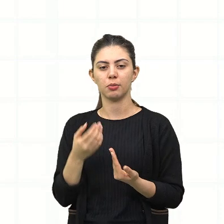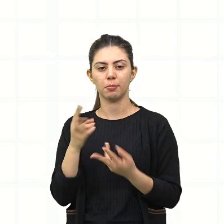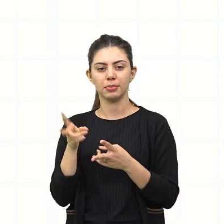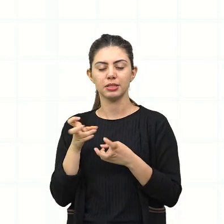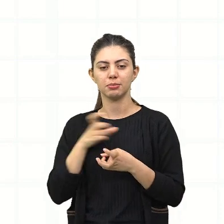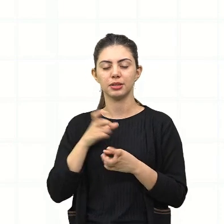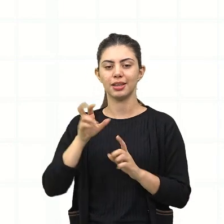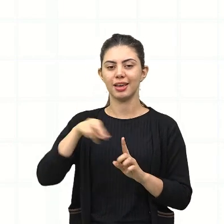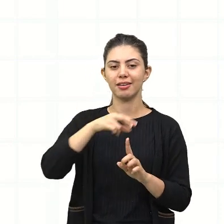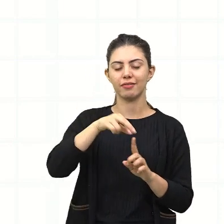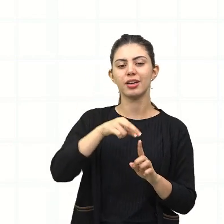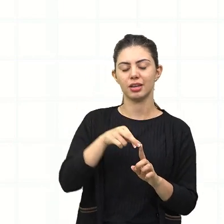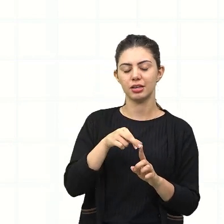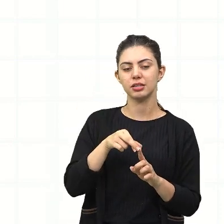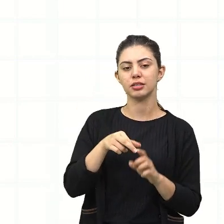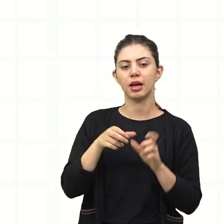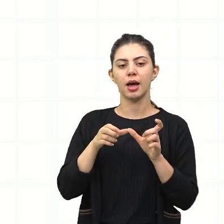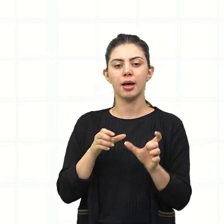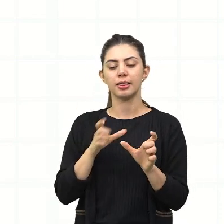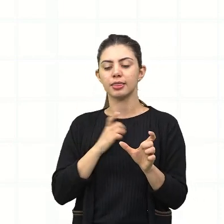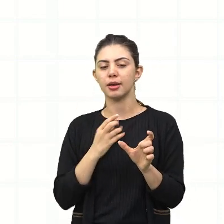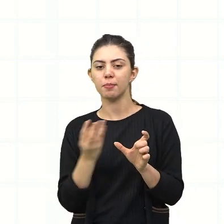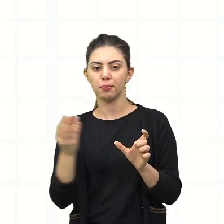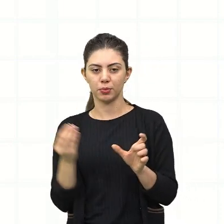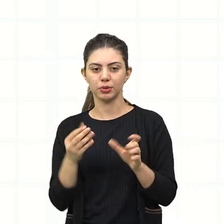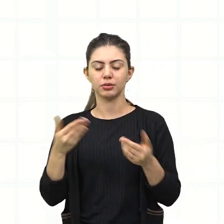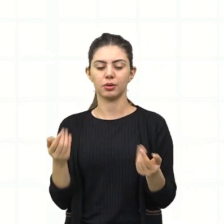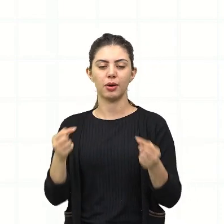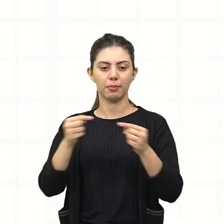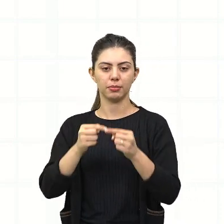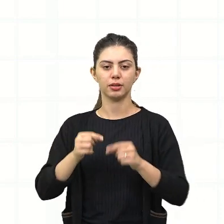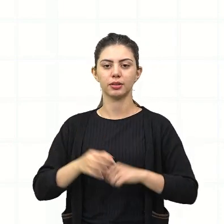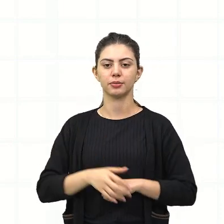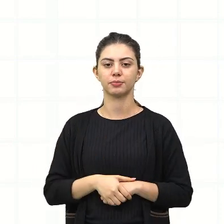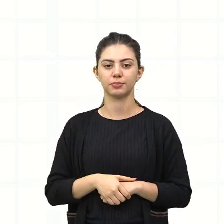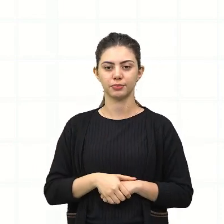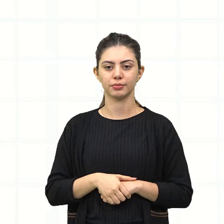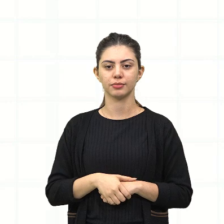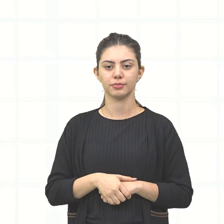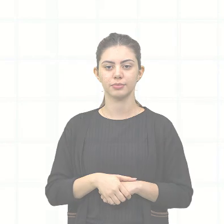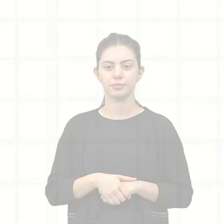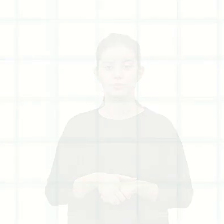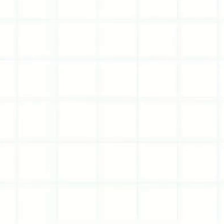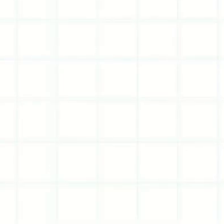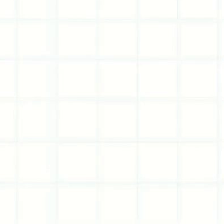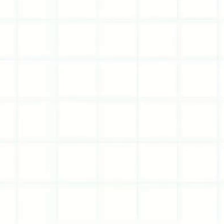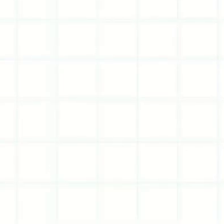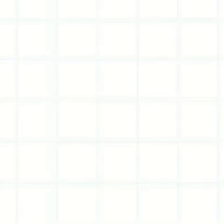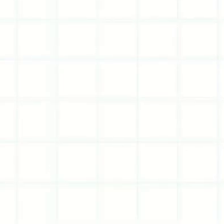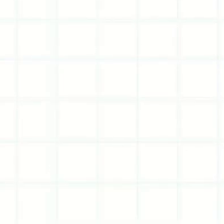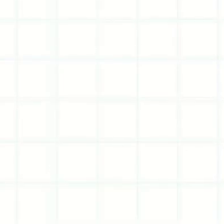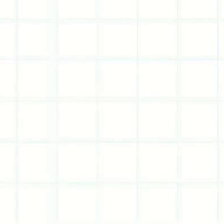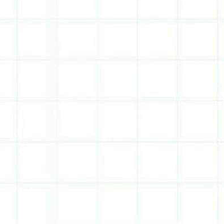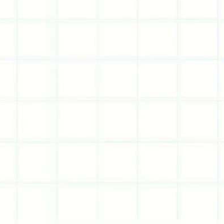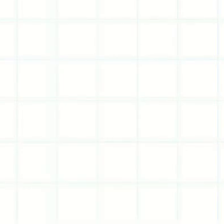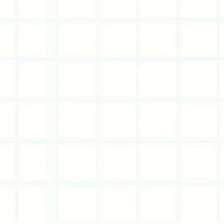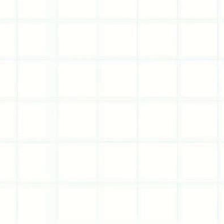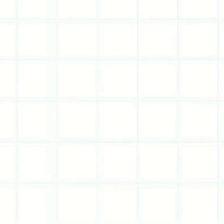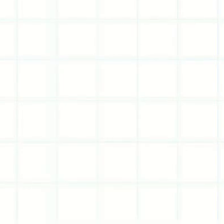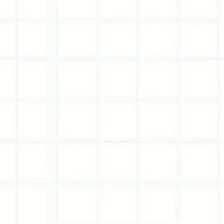vai mudar masculino, feminino, singular ou plural, dependendo da palavra a que ele se refere.